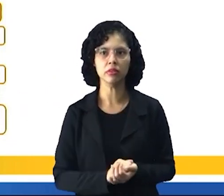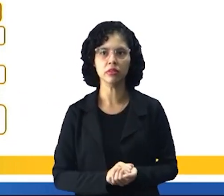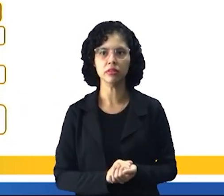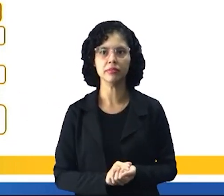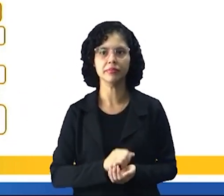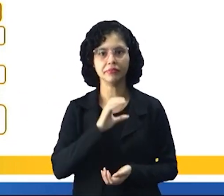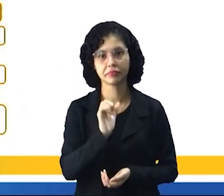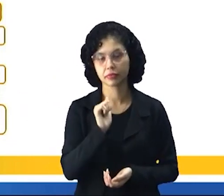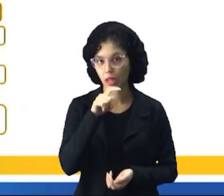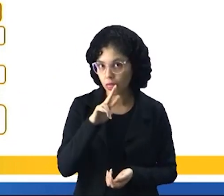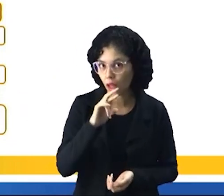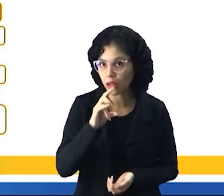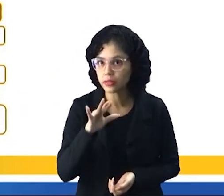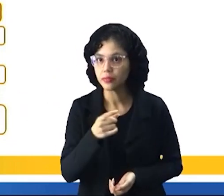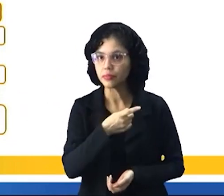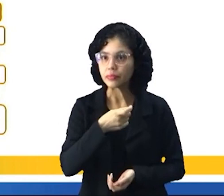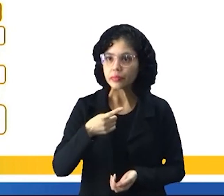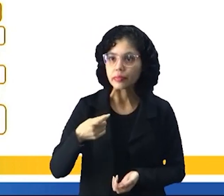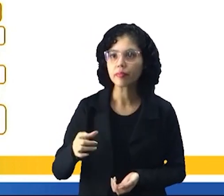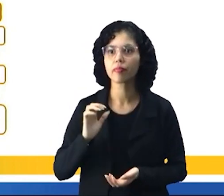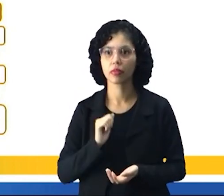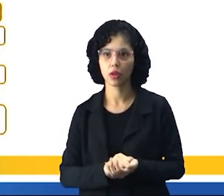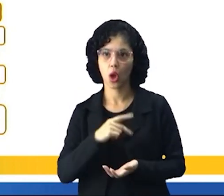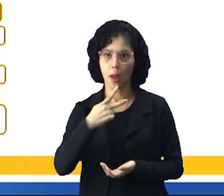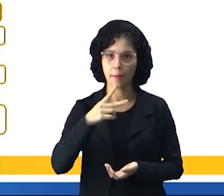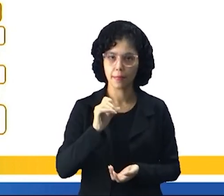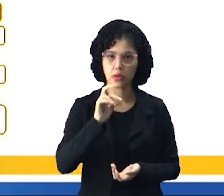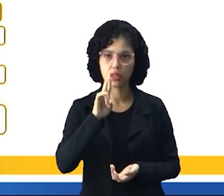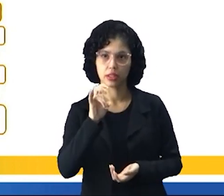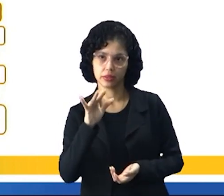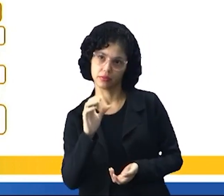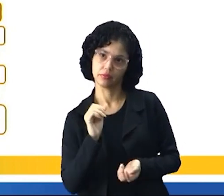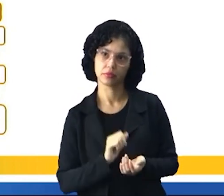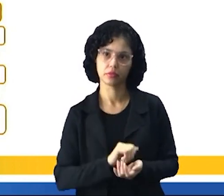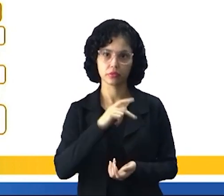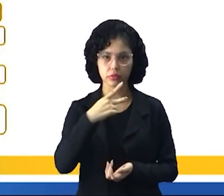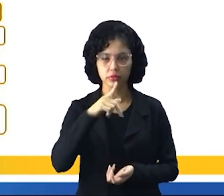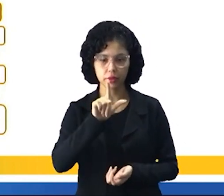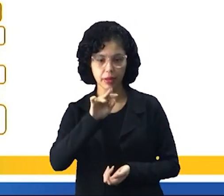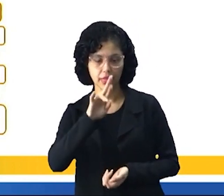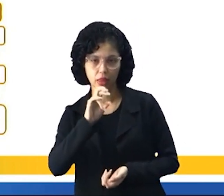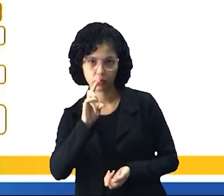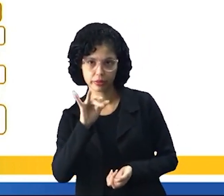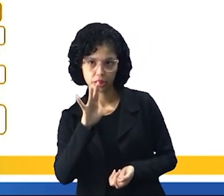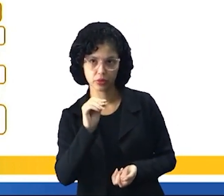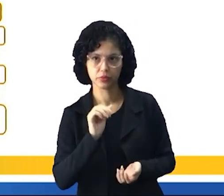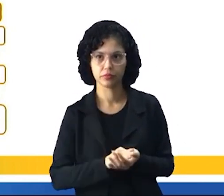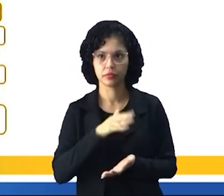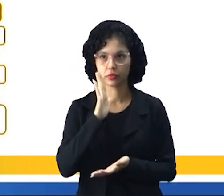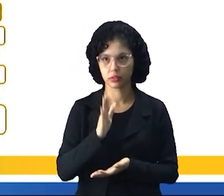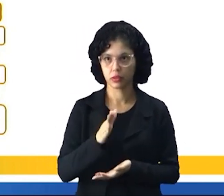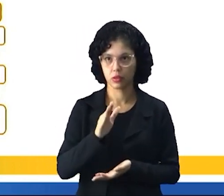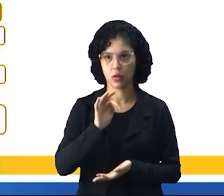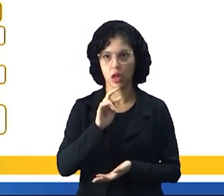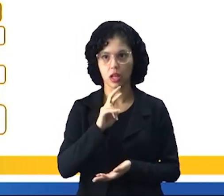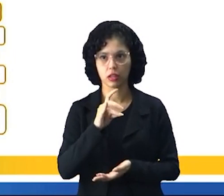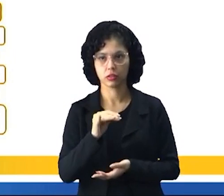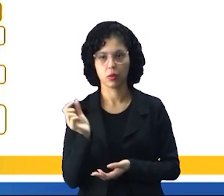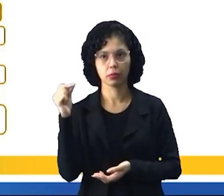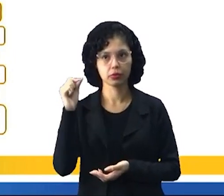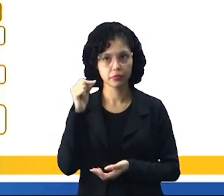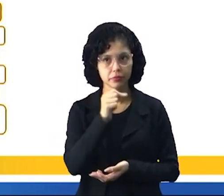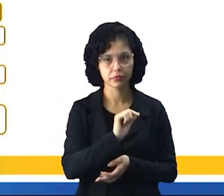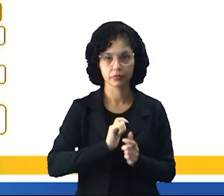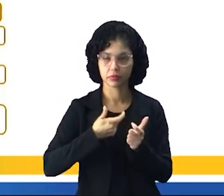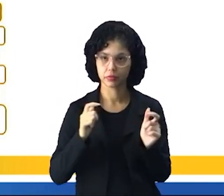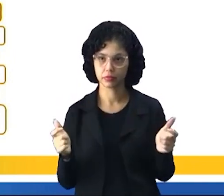anelídeos, né, os vermezinhos, os poríferos, os plateumintas, nós vamos ter já os artrópodes, compondo pelos insetos,